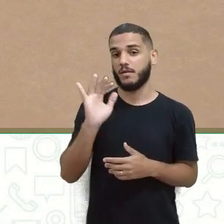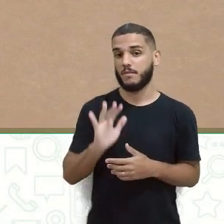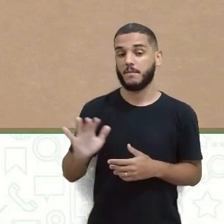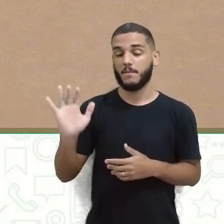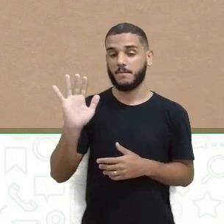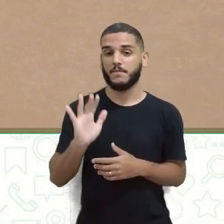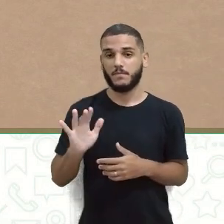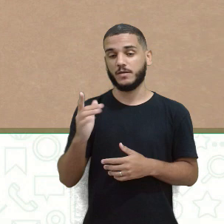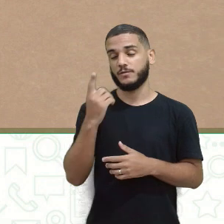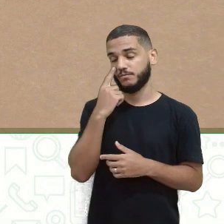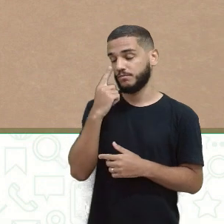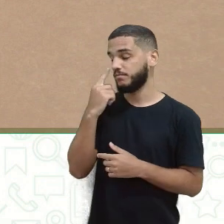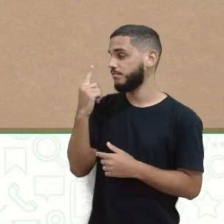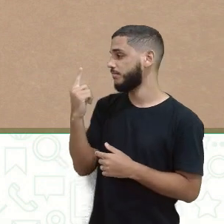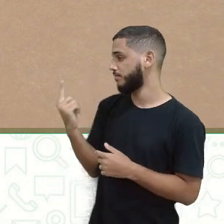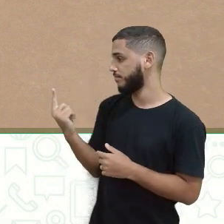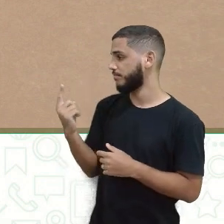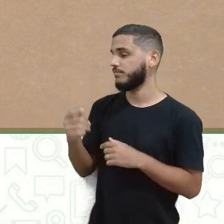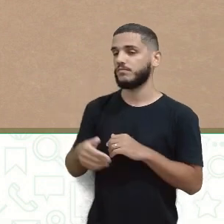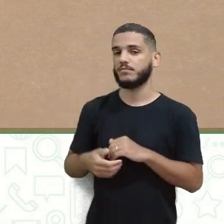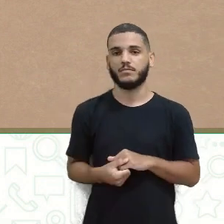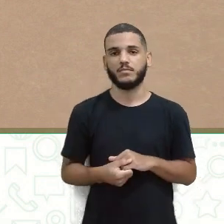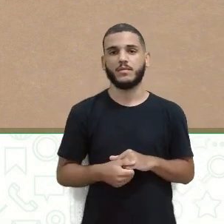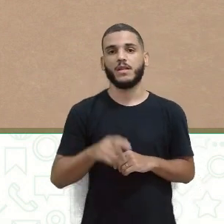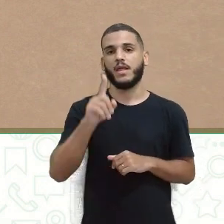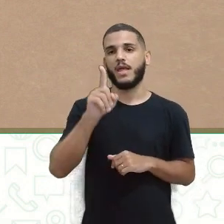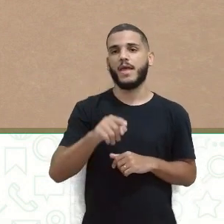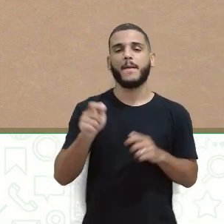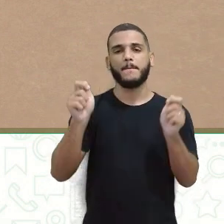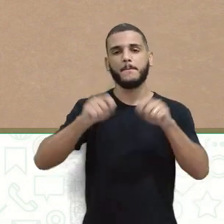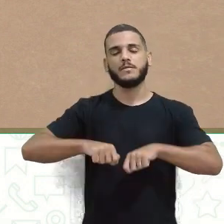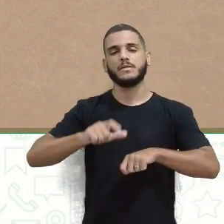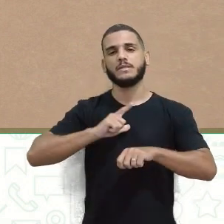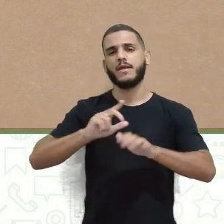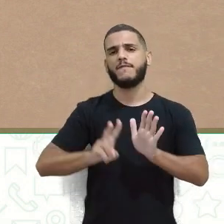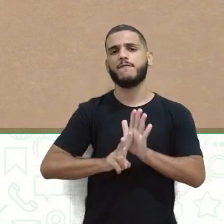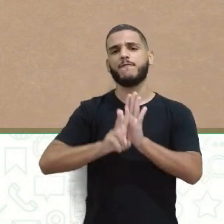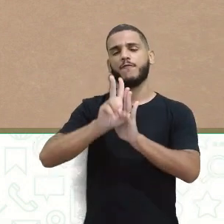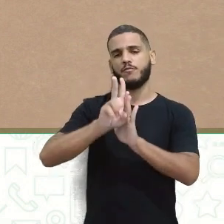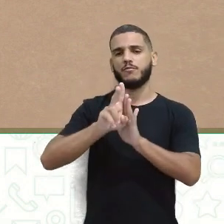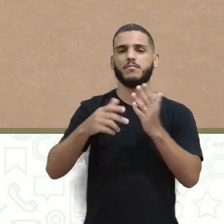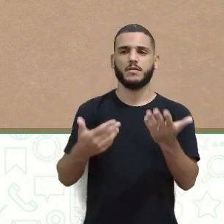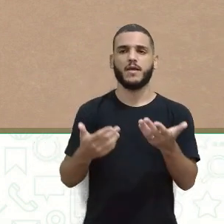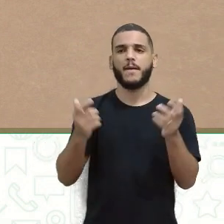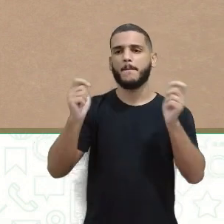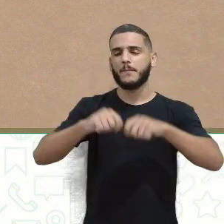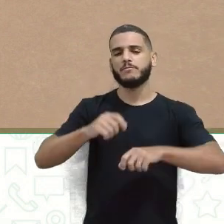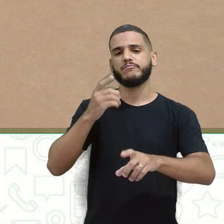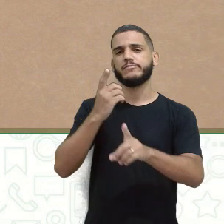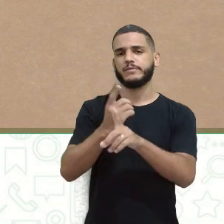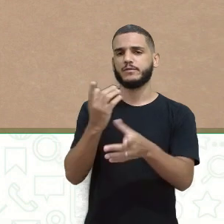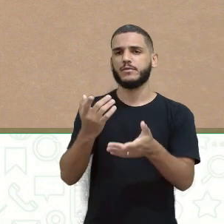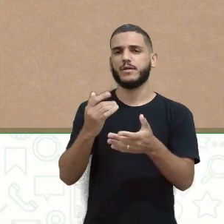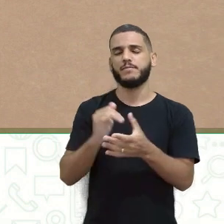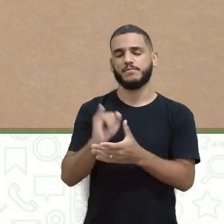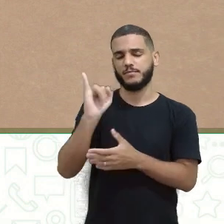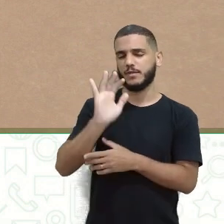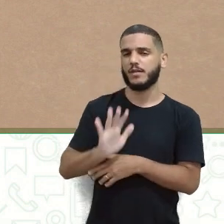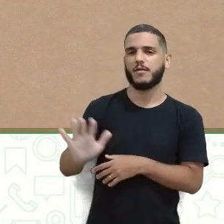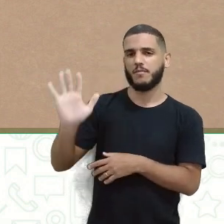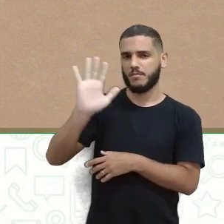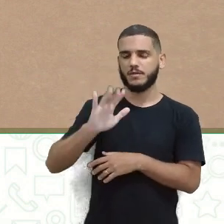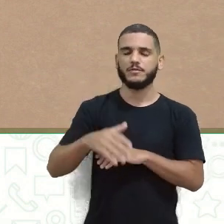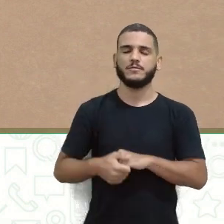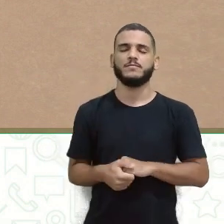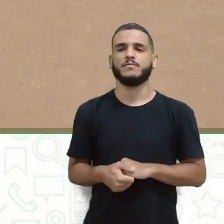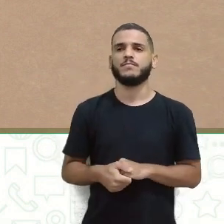que são figuras que podem me dar o volume, tá? Posso encontrar o volume desses prismas